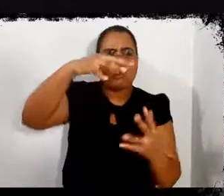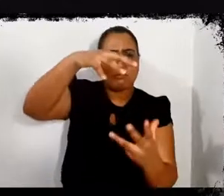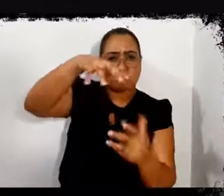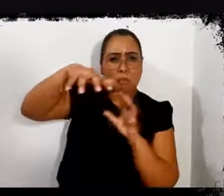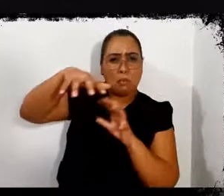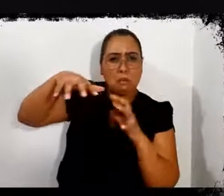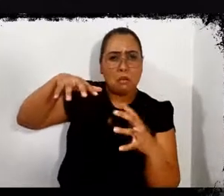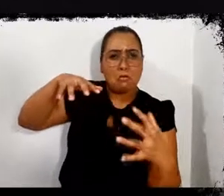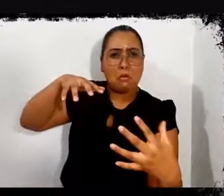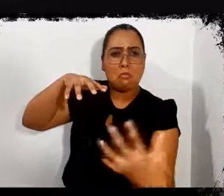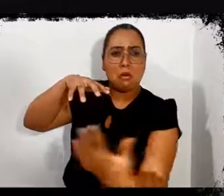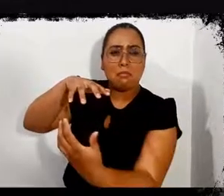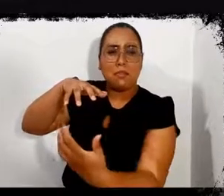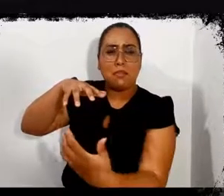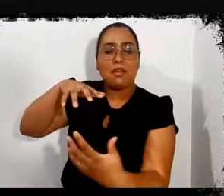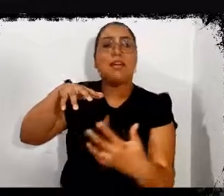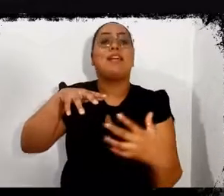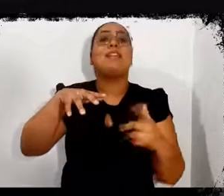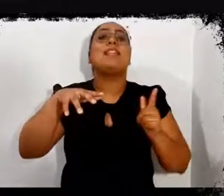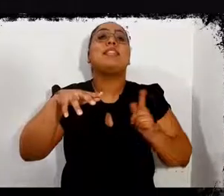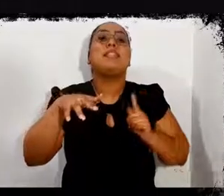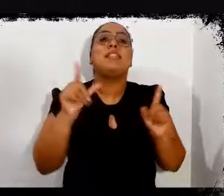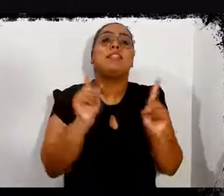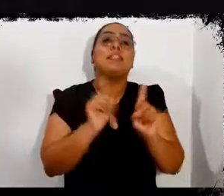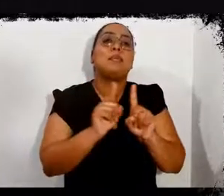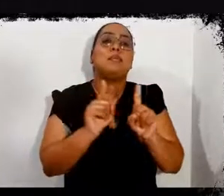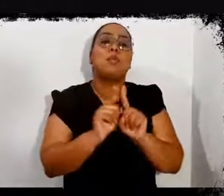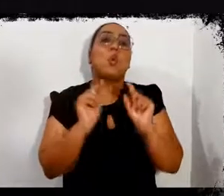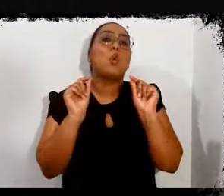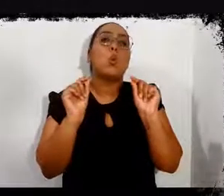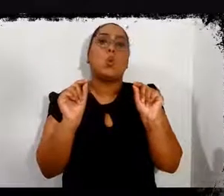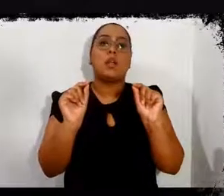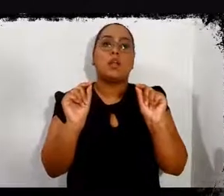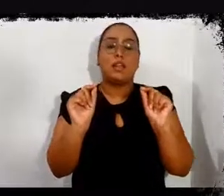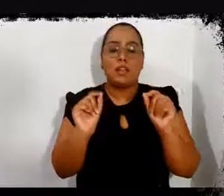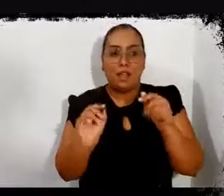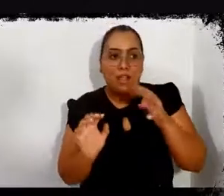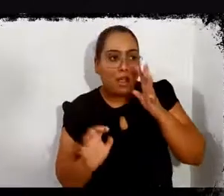abrindo caminho para as pesquisas